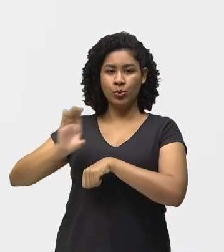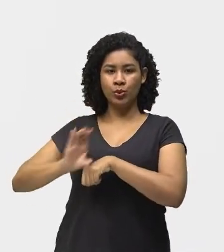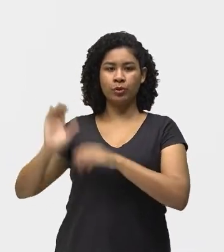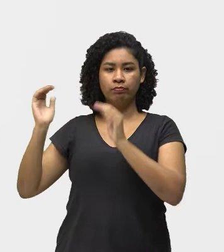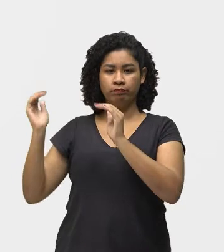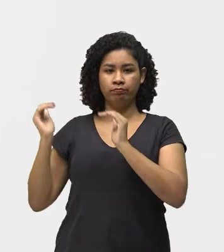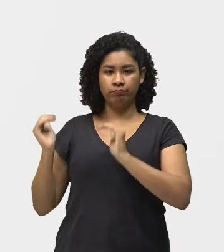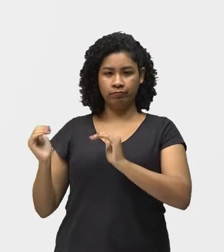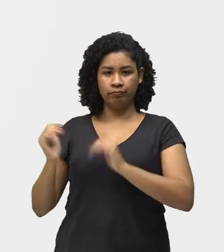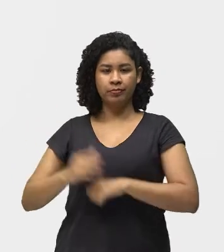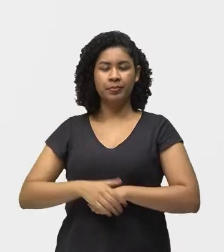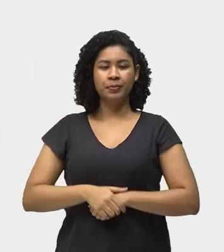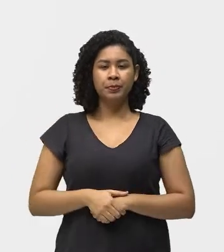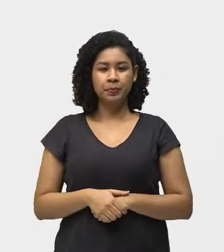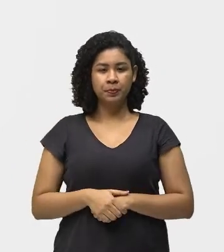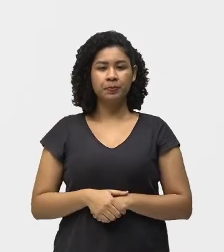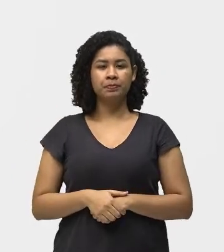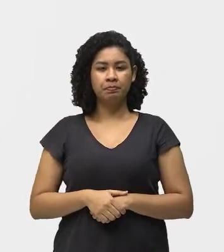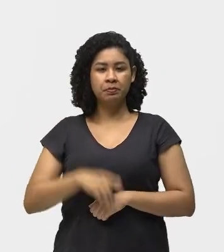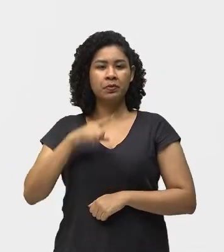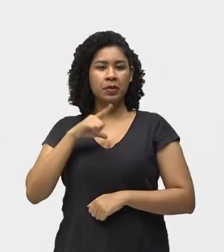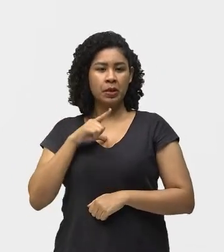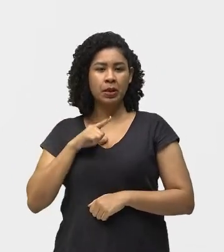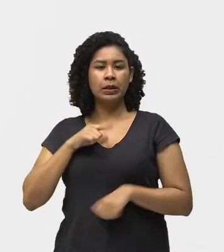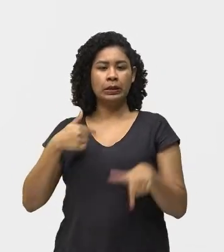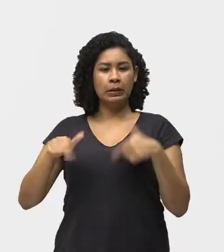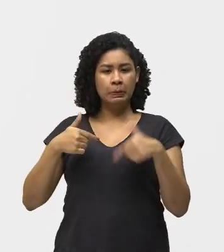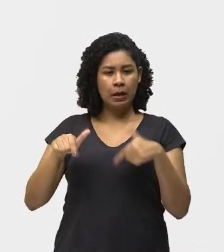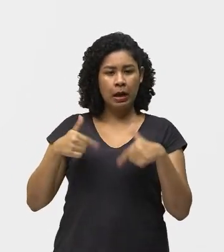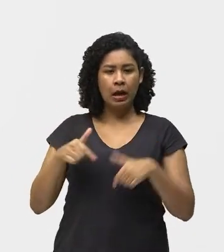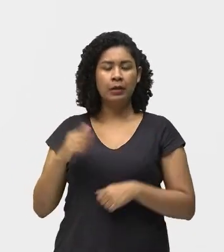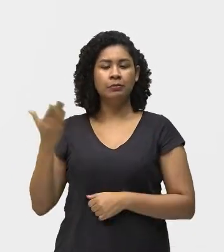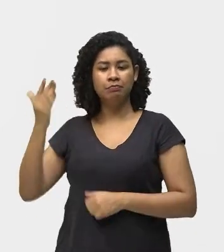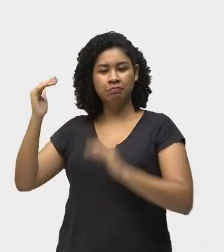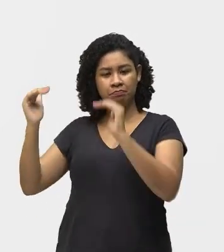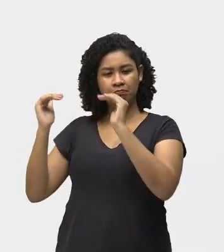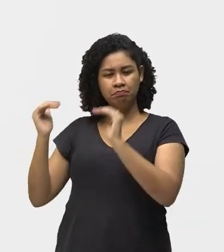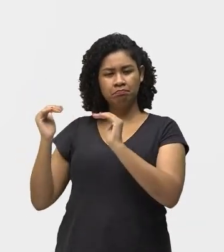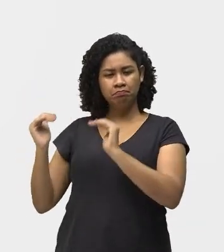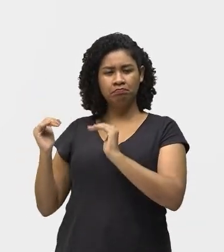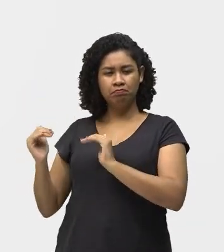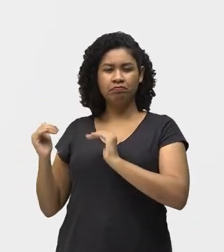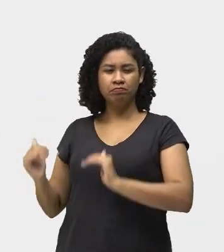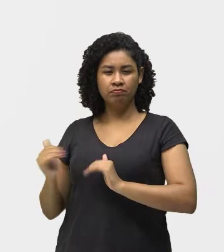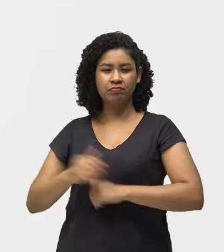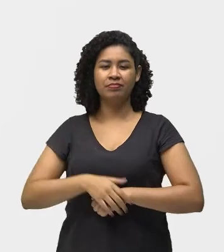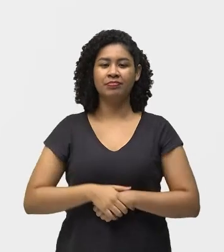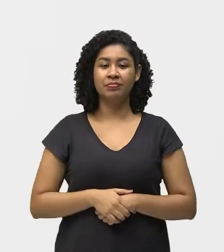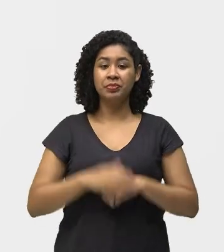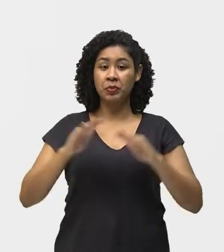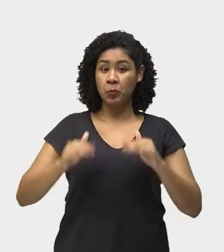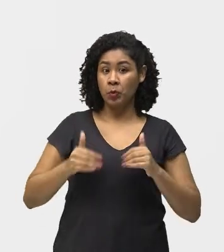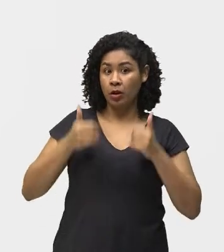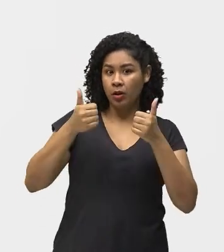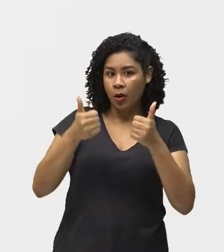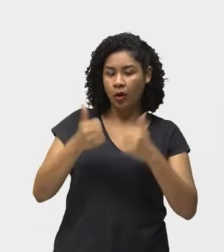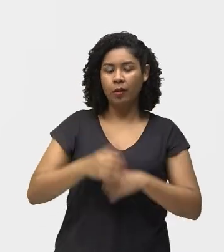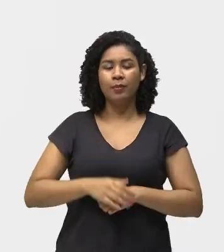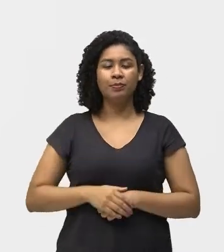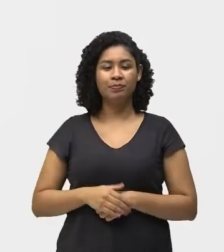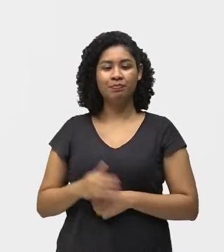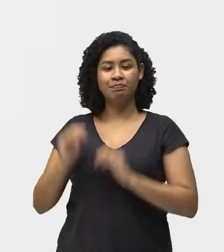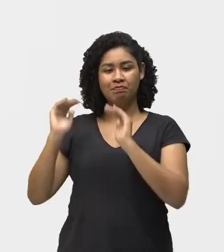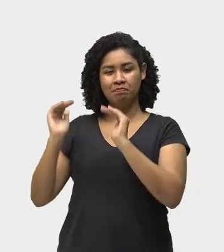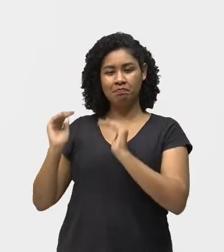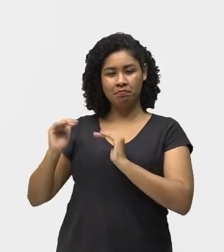conhecimento, Labor, trabalho, Purpose, finalidade, Set, conjunto, To improve, melhorar, To